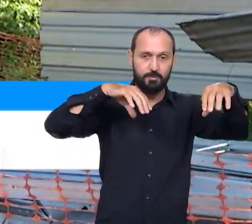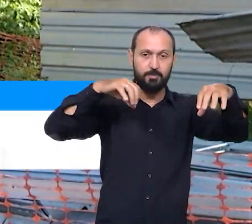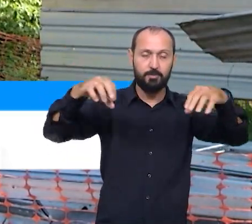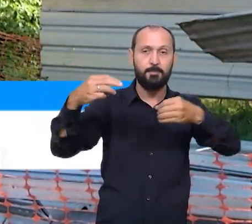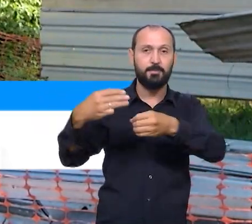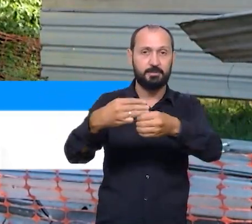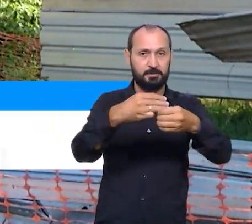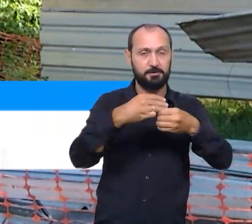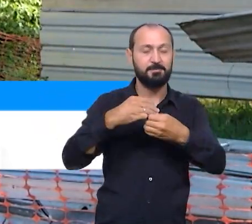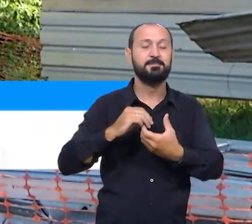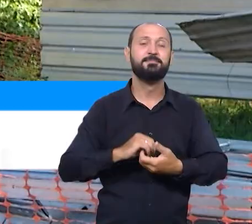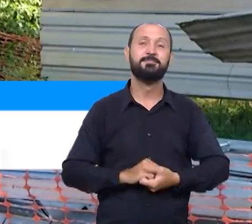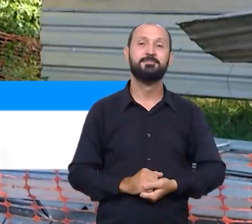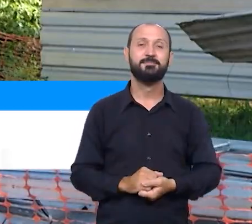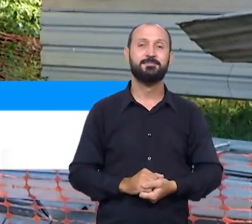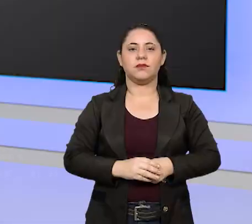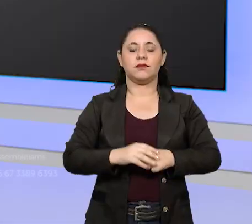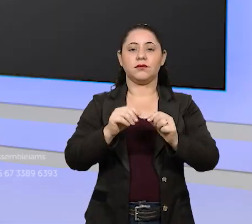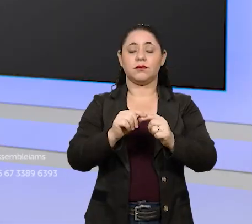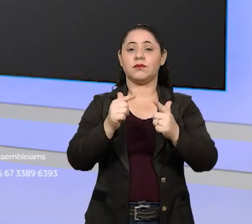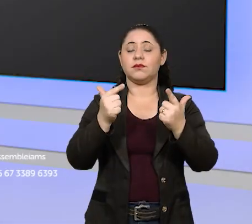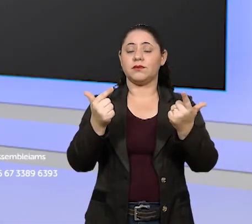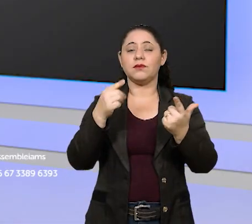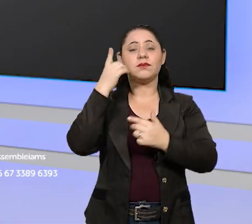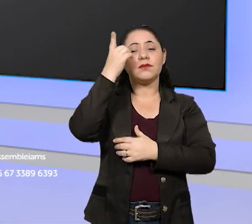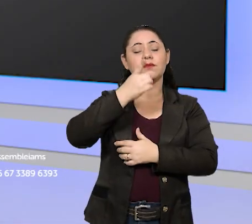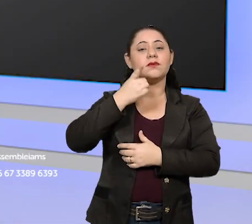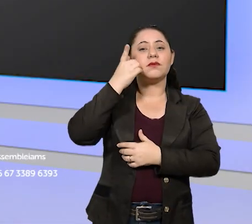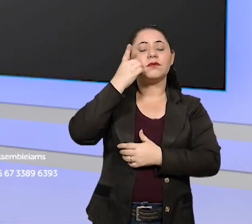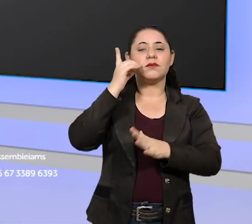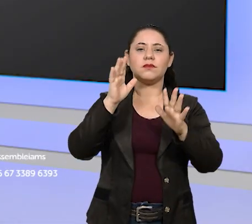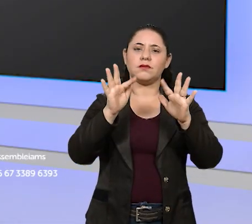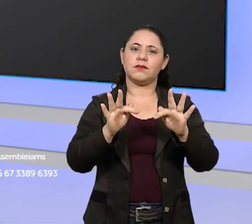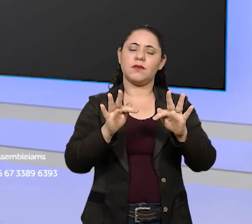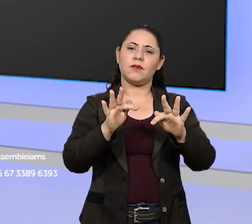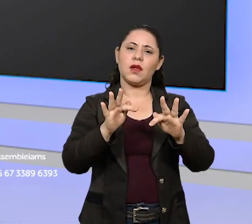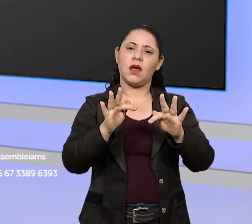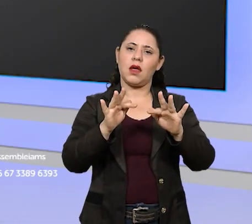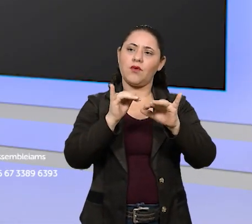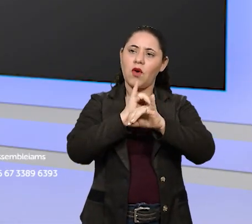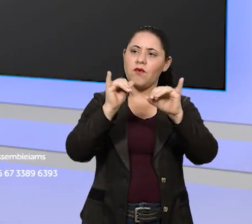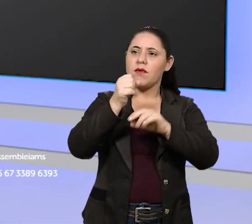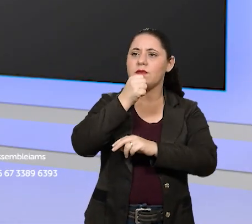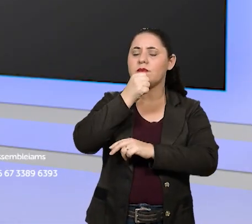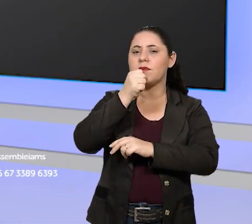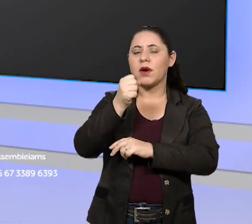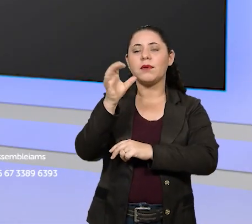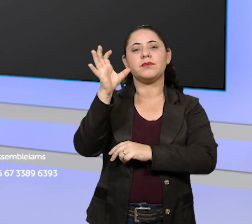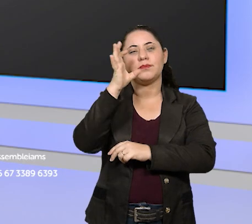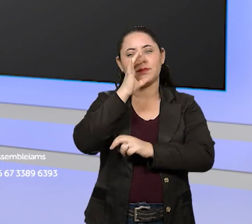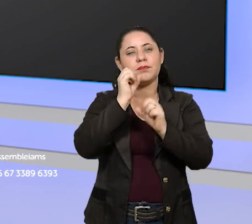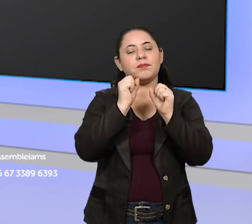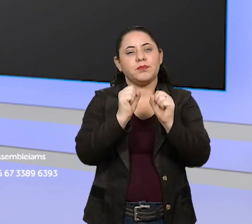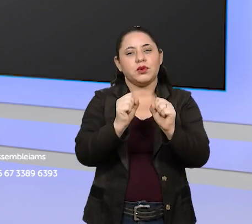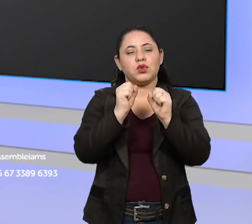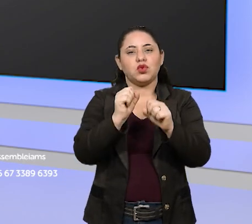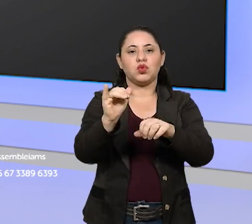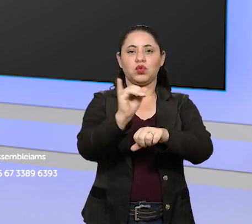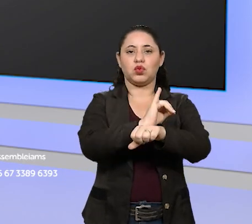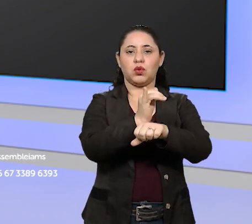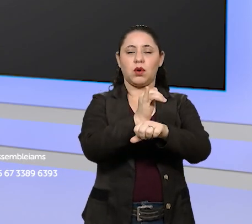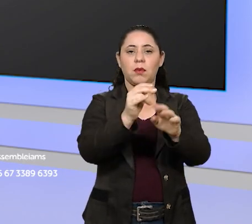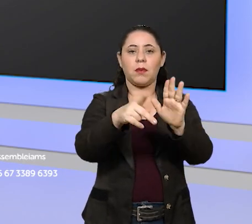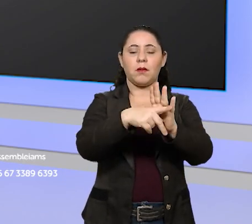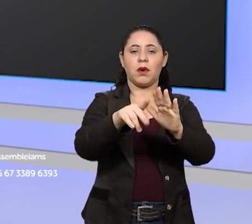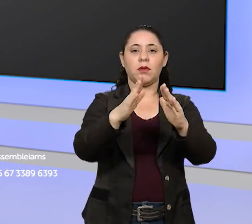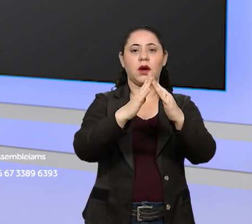sinal para o interior do estado. O Jornal Parlamentar fica por aqui. Essas e outras reportagens você pode conferir